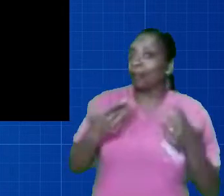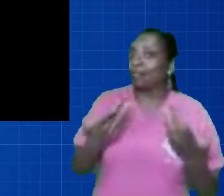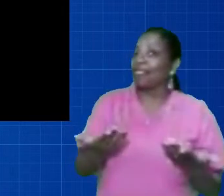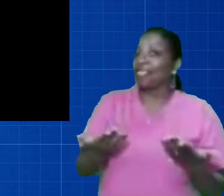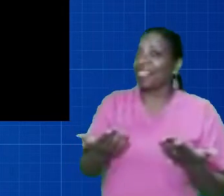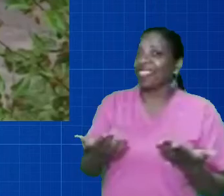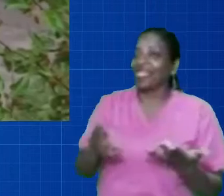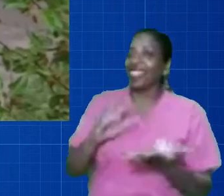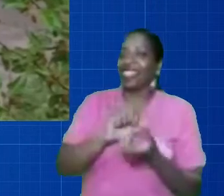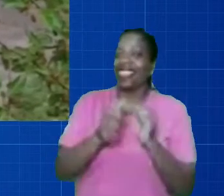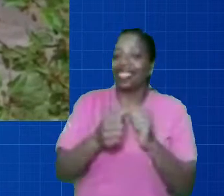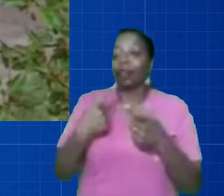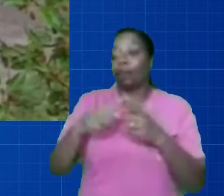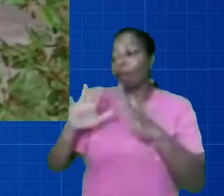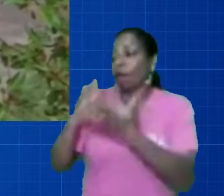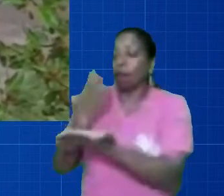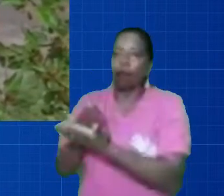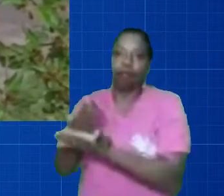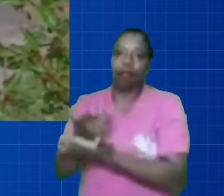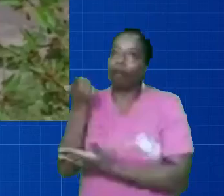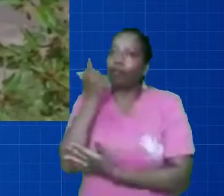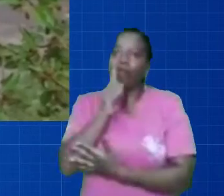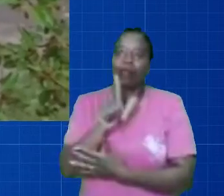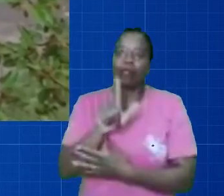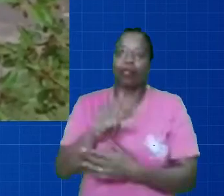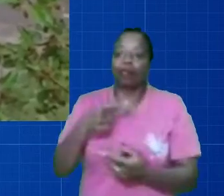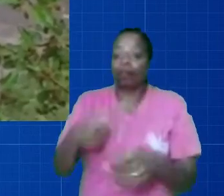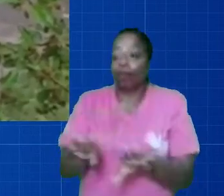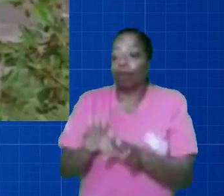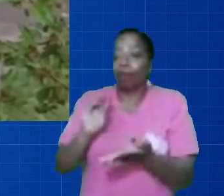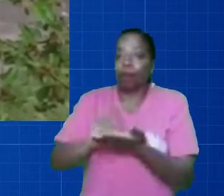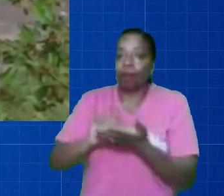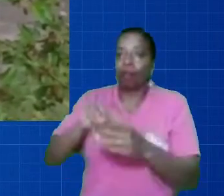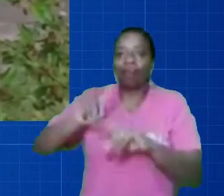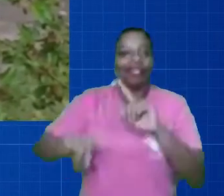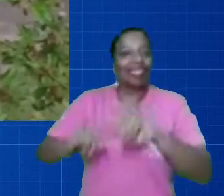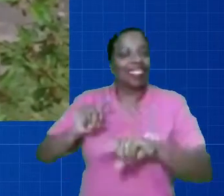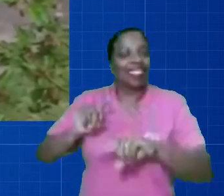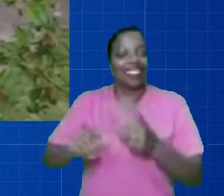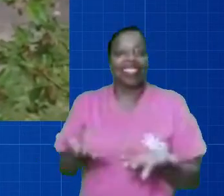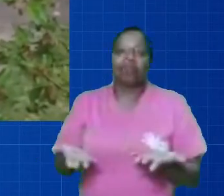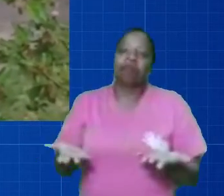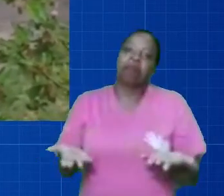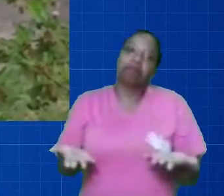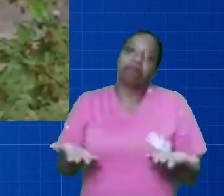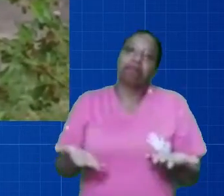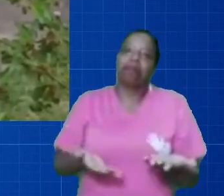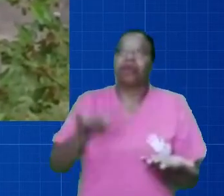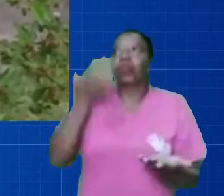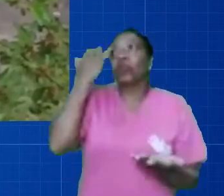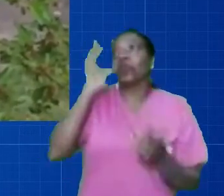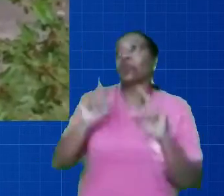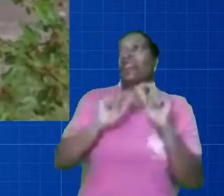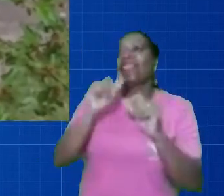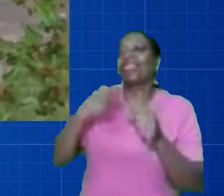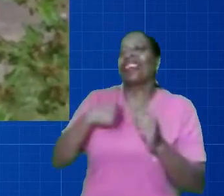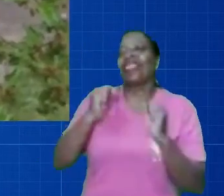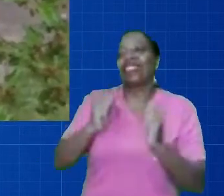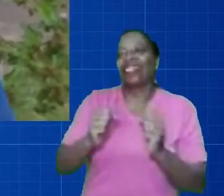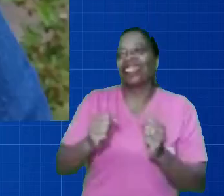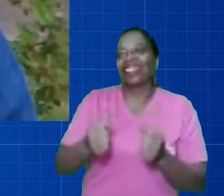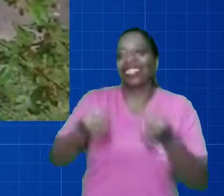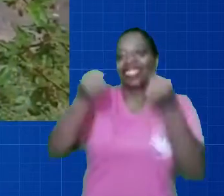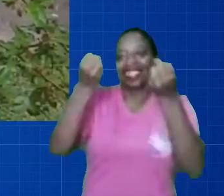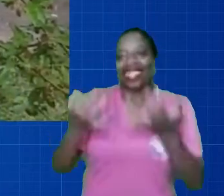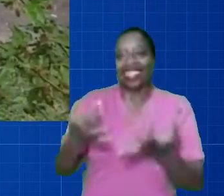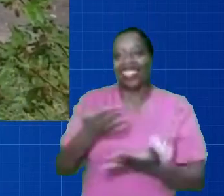e tudo mais. Não sei mais o que eu posso contribuir. Perfeito, professora. Gratidão,